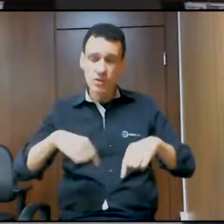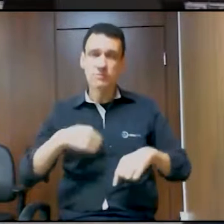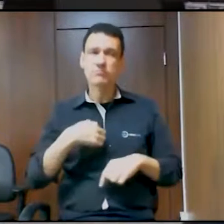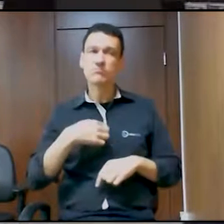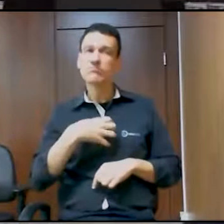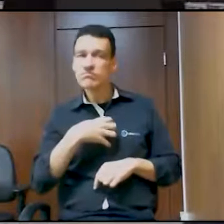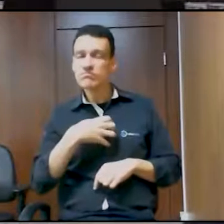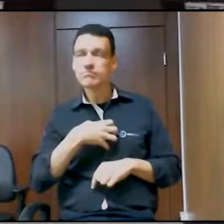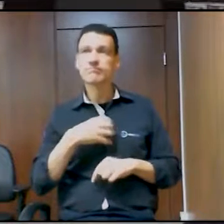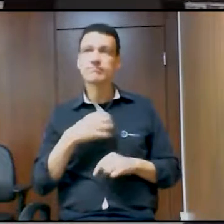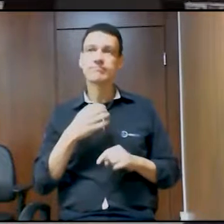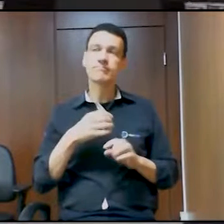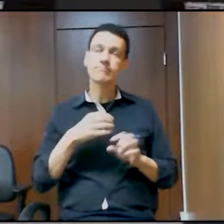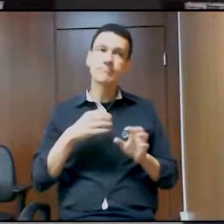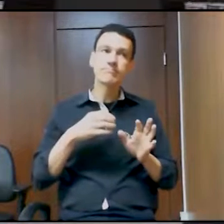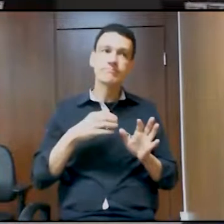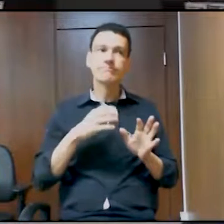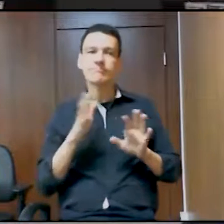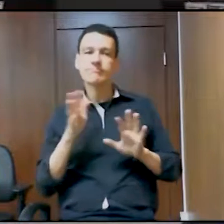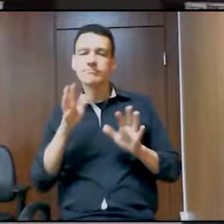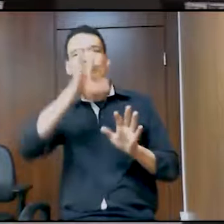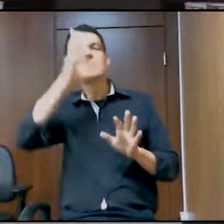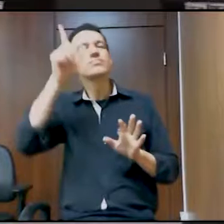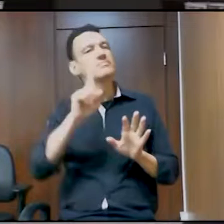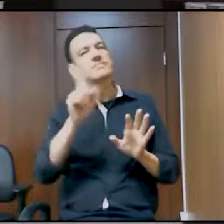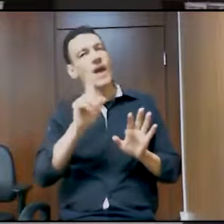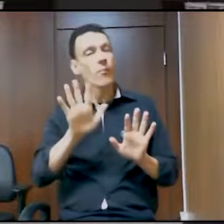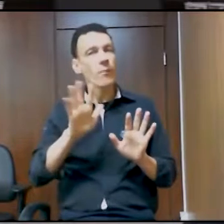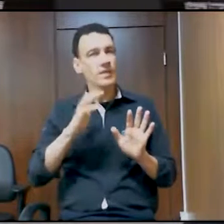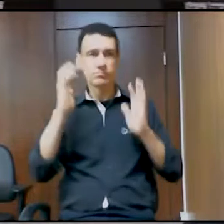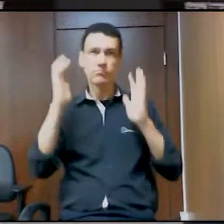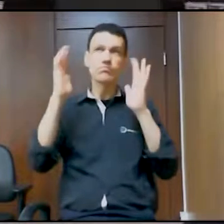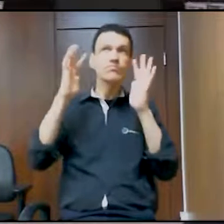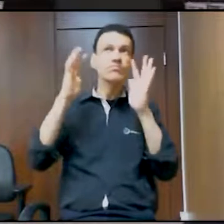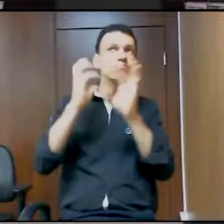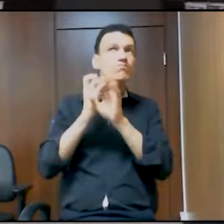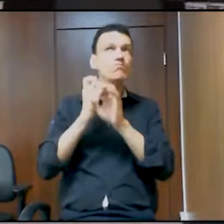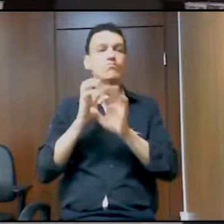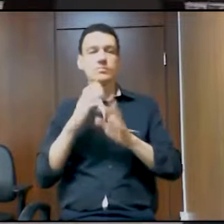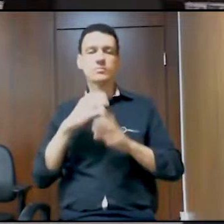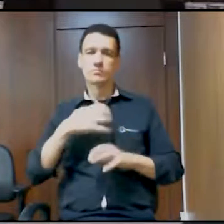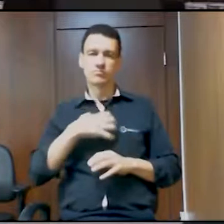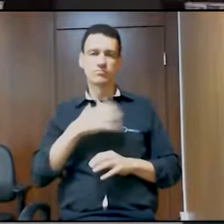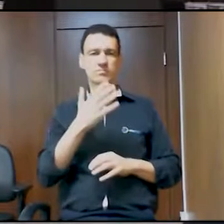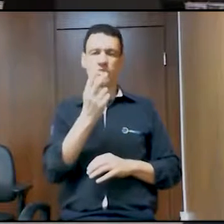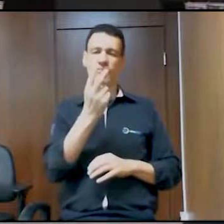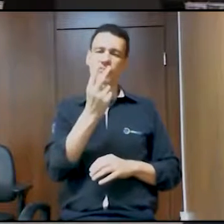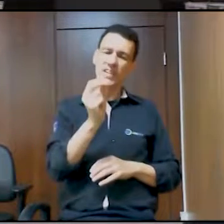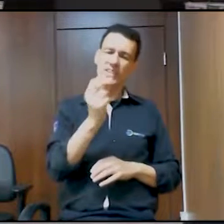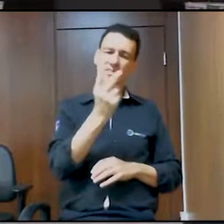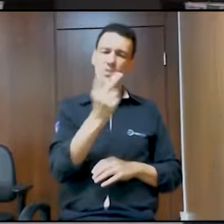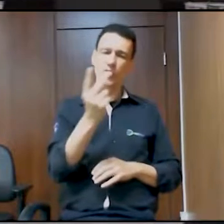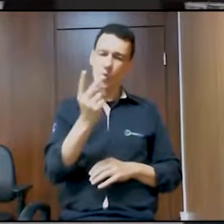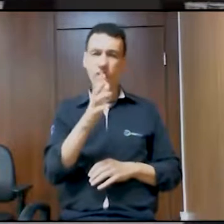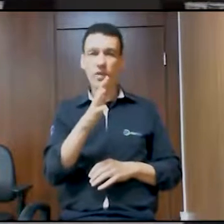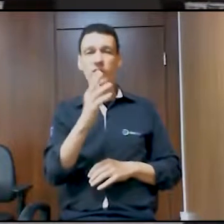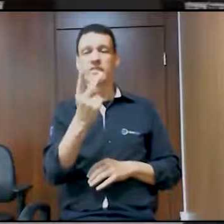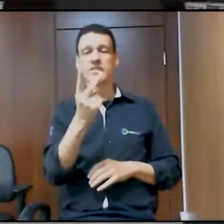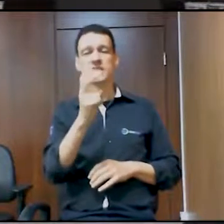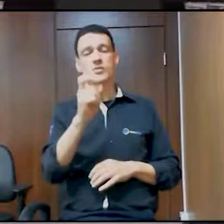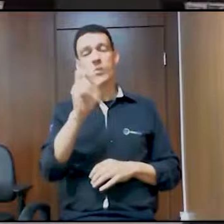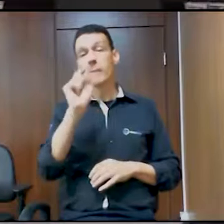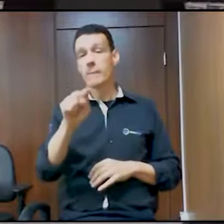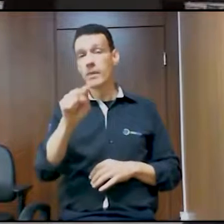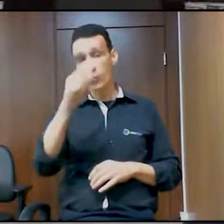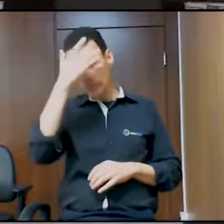não completamente malucos, palpites refletidos, vão chutar em torno de 20, 22, talvez 25 mil.